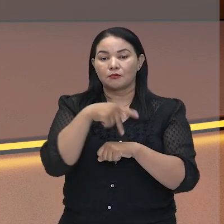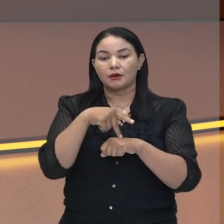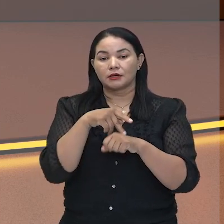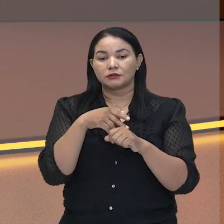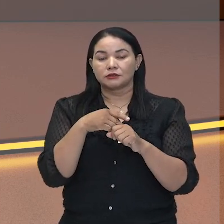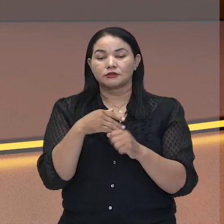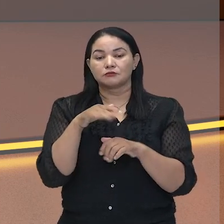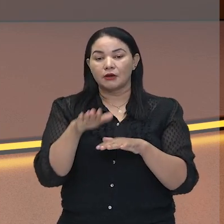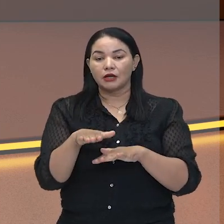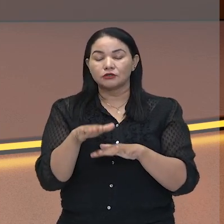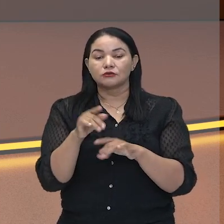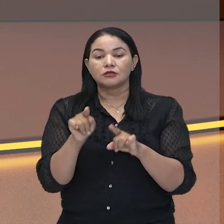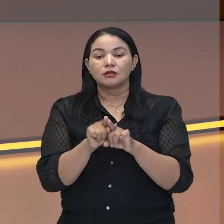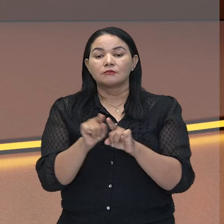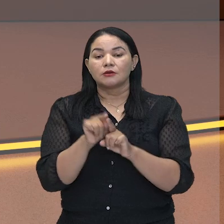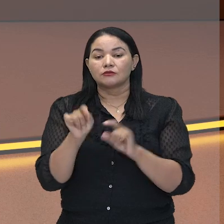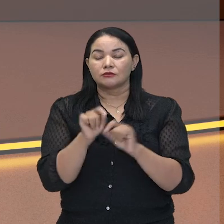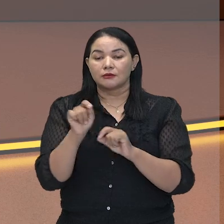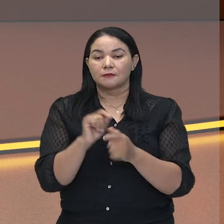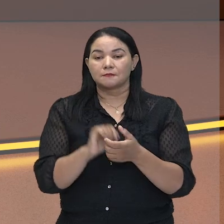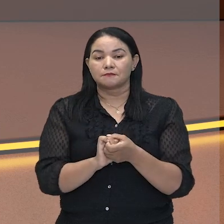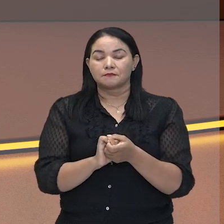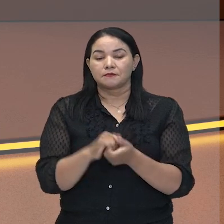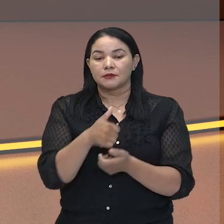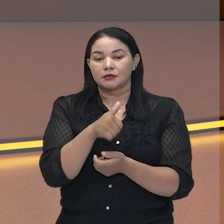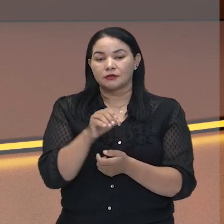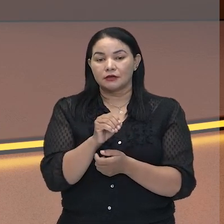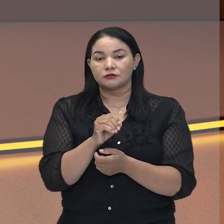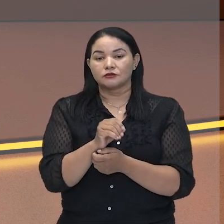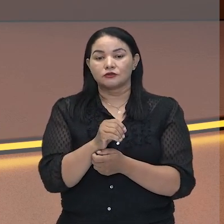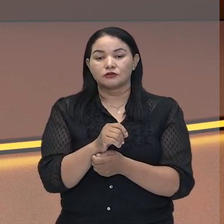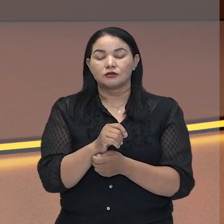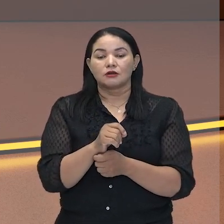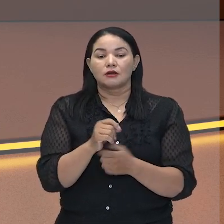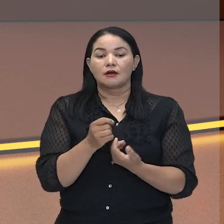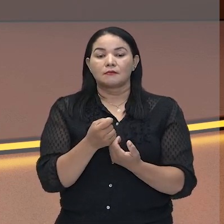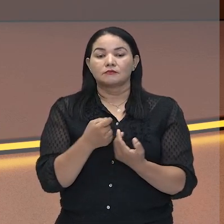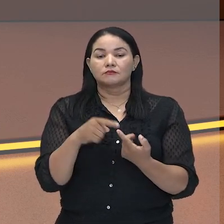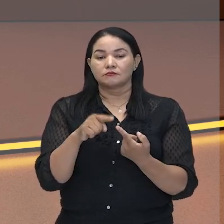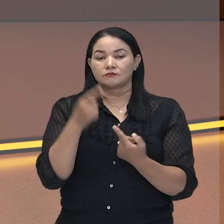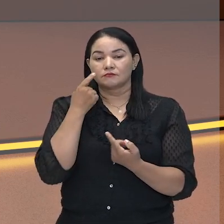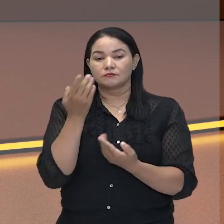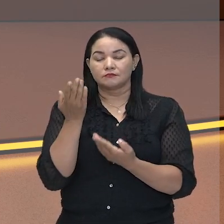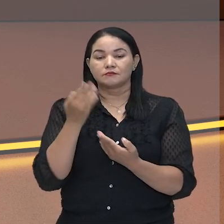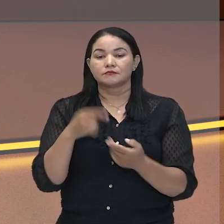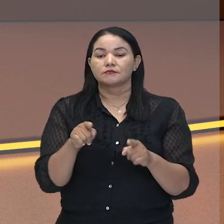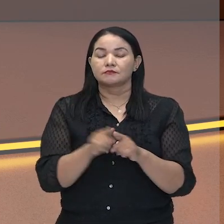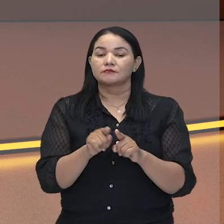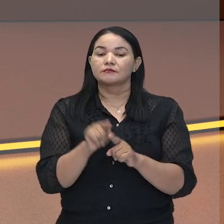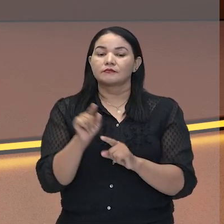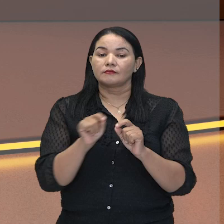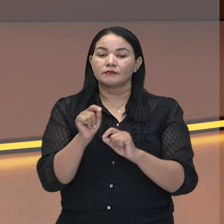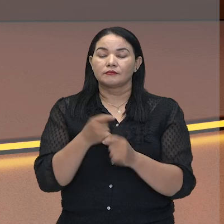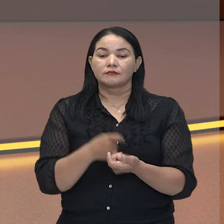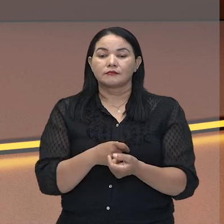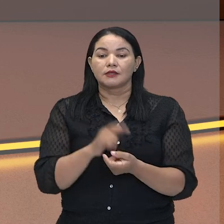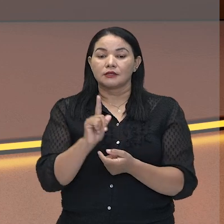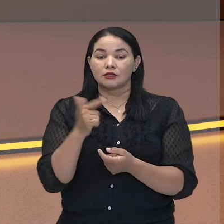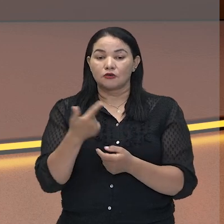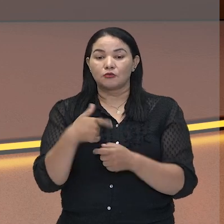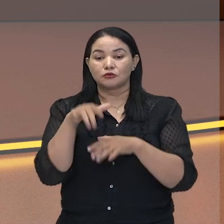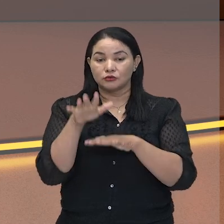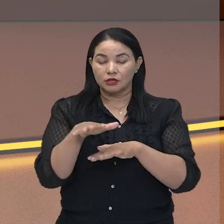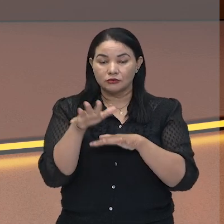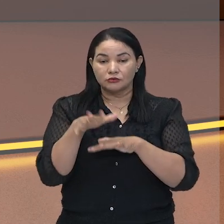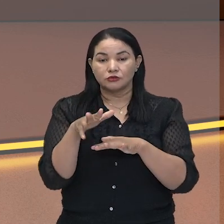Em 12º lugar, empatados a Bélgica, a Finlândia e Liechtenstein. Depois temos o Reino Unido e